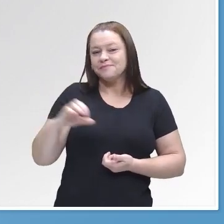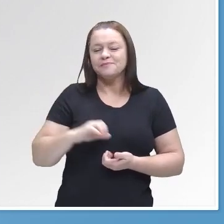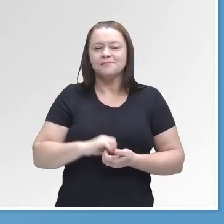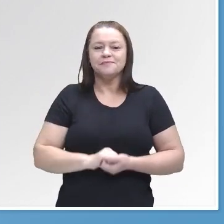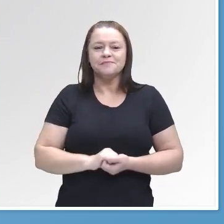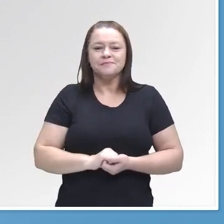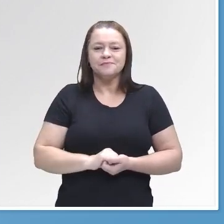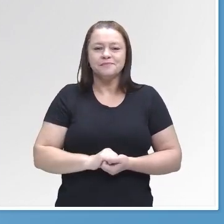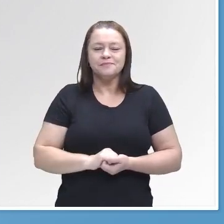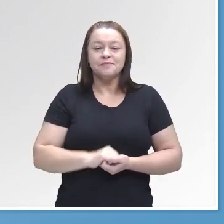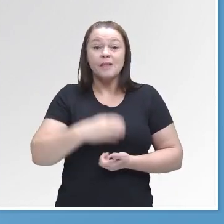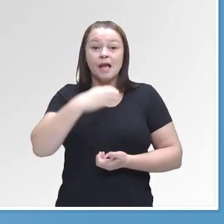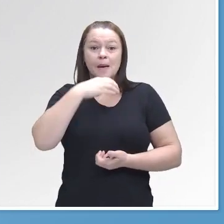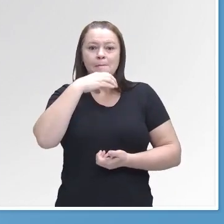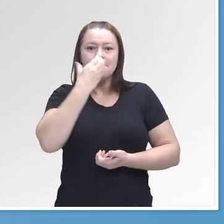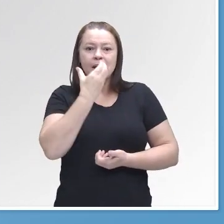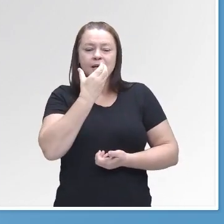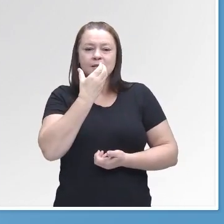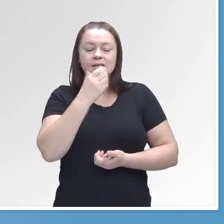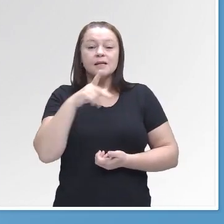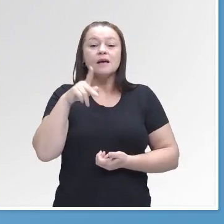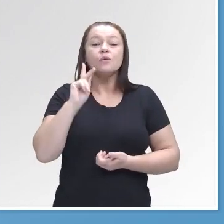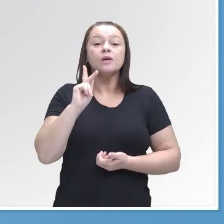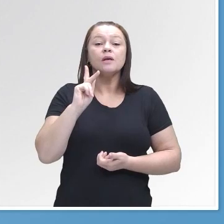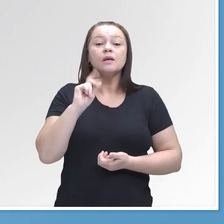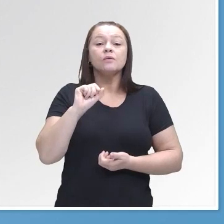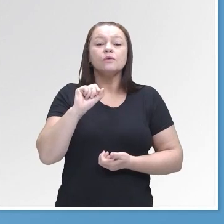R$1,95. Maçã, o quilo,